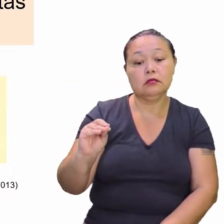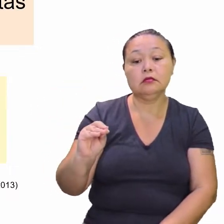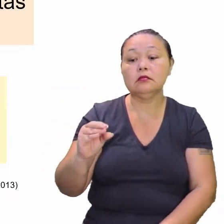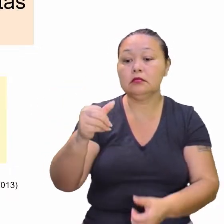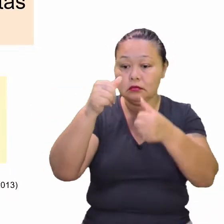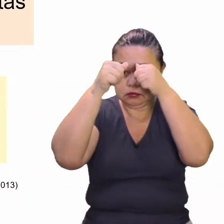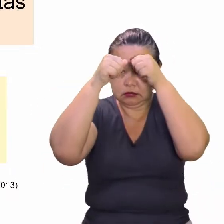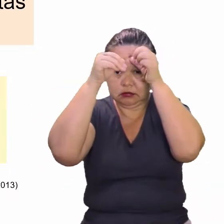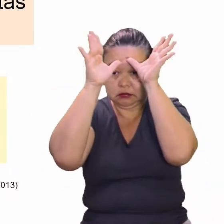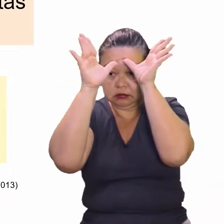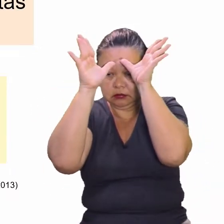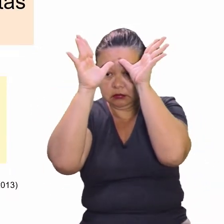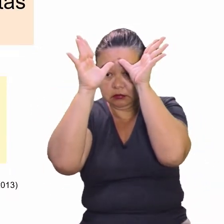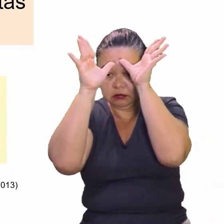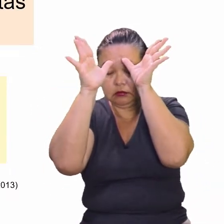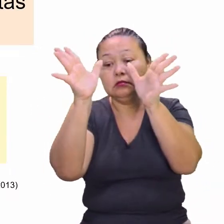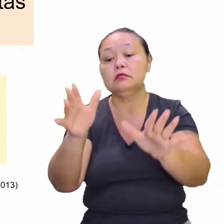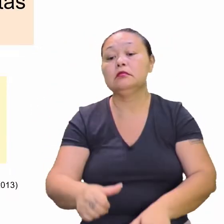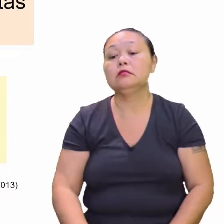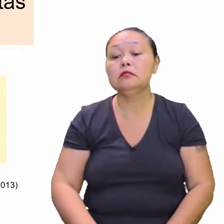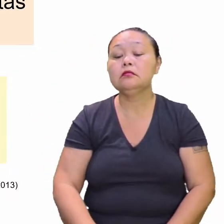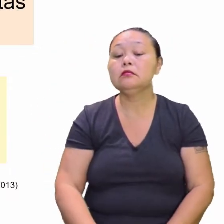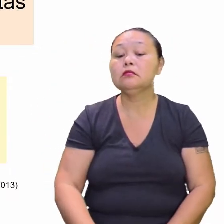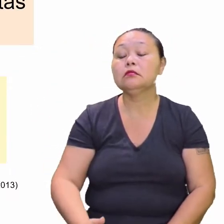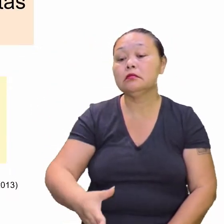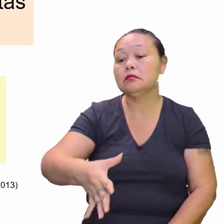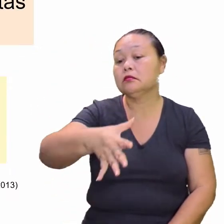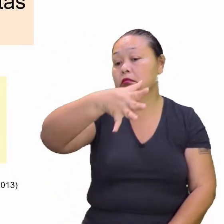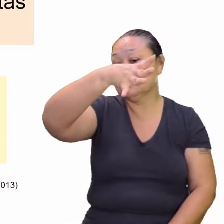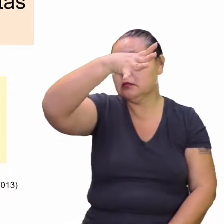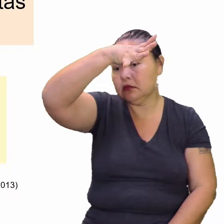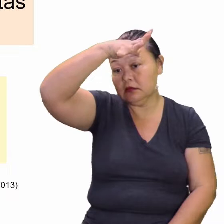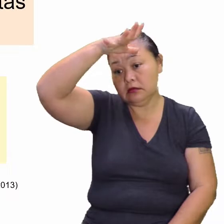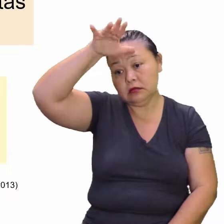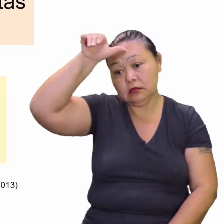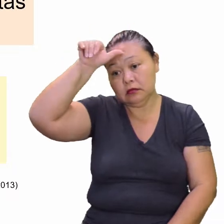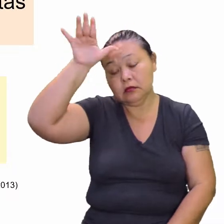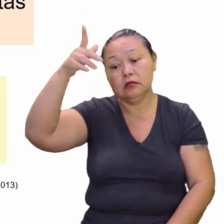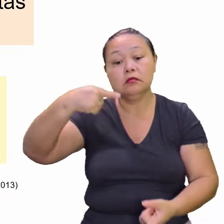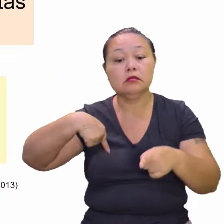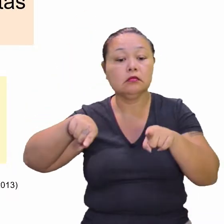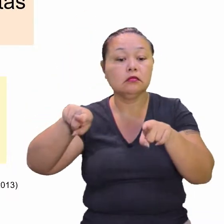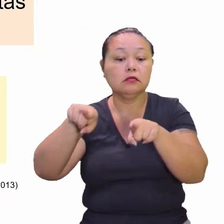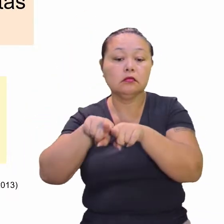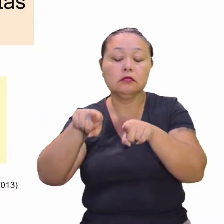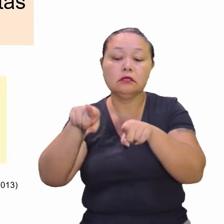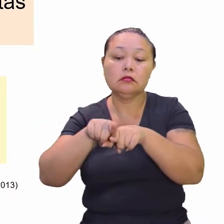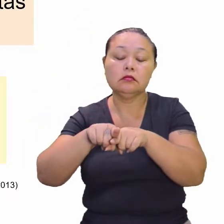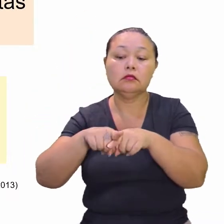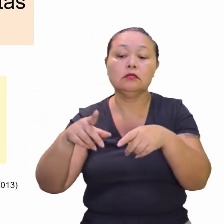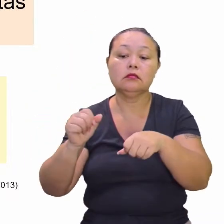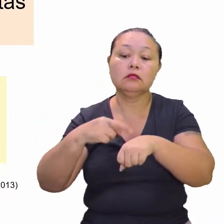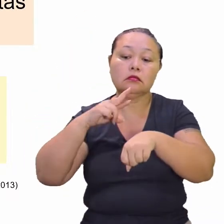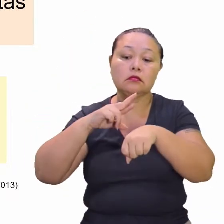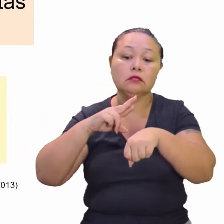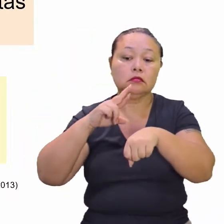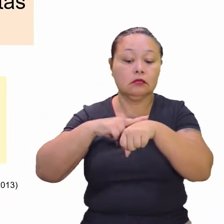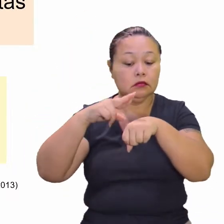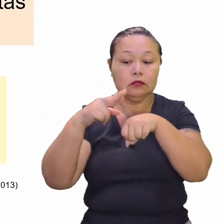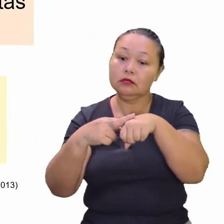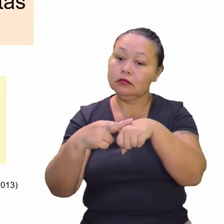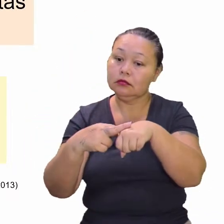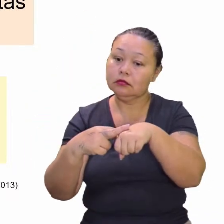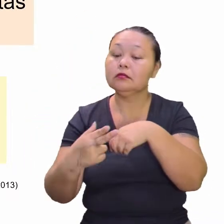o Acre, né, o estado, o Acre, o Amazonas e também Boa Vista, que é o estado de